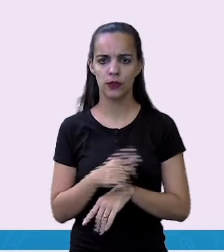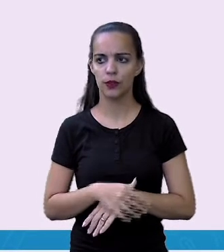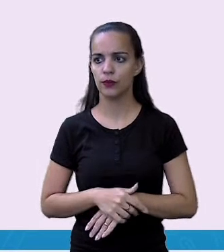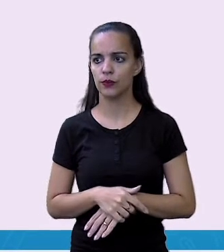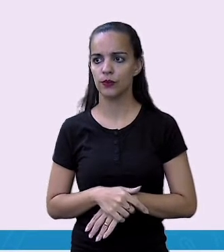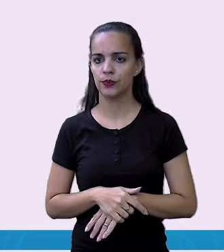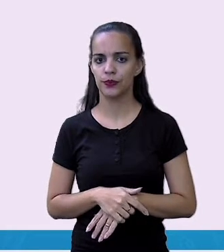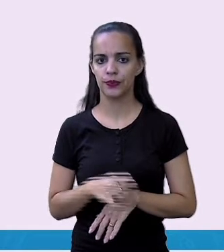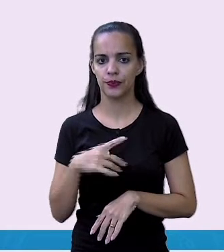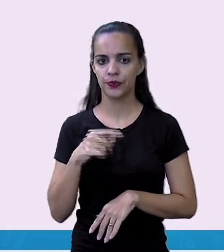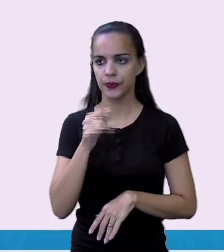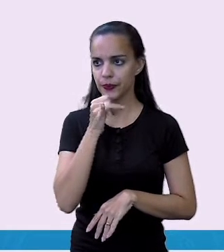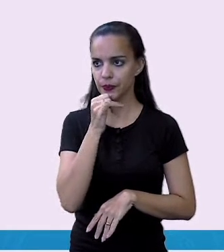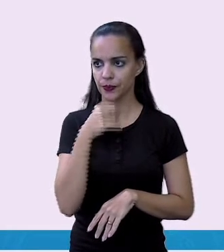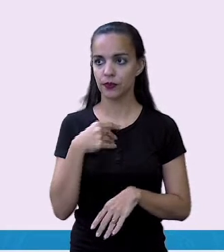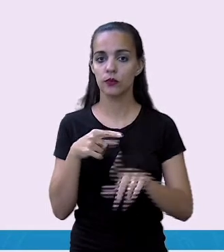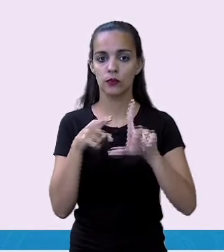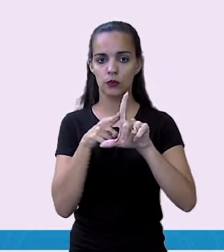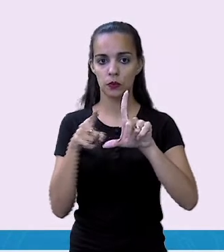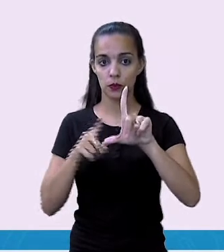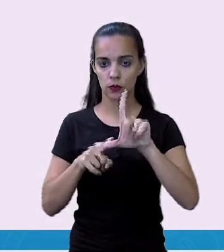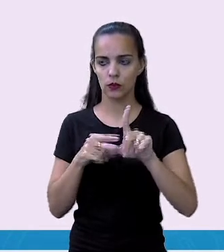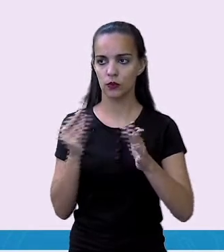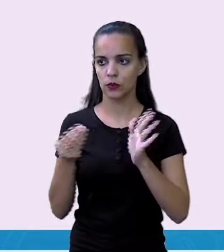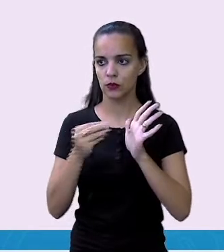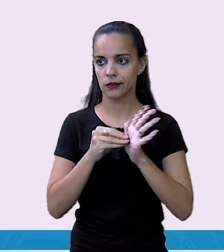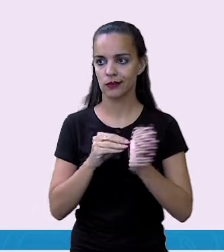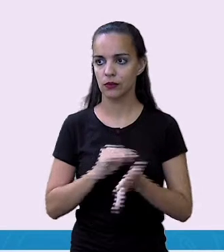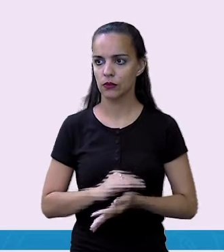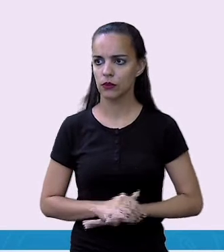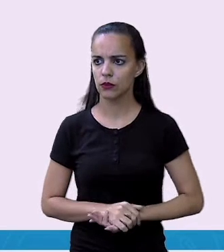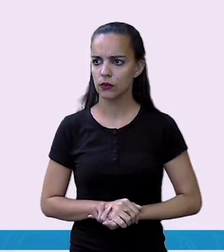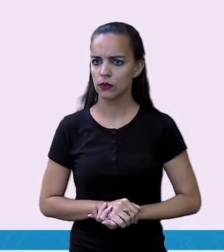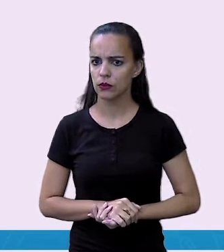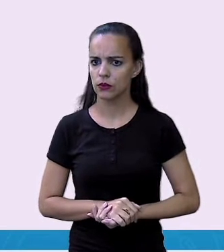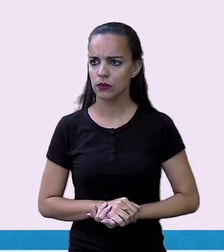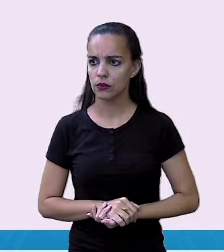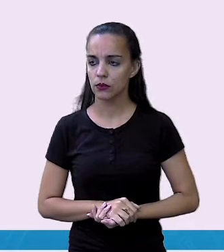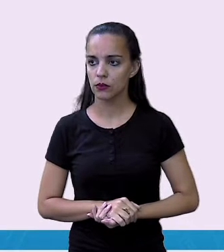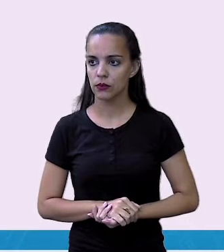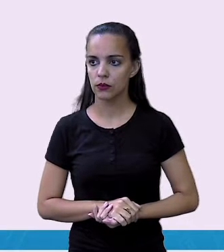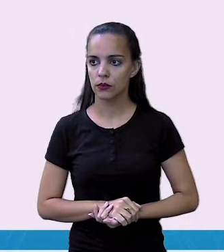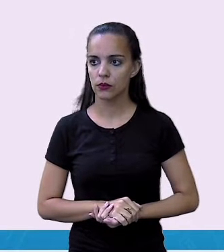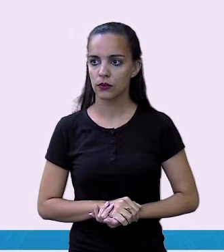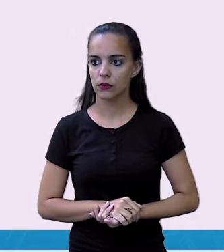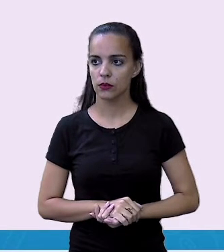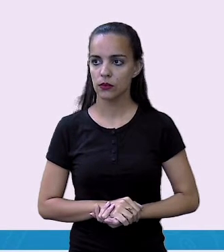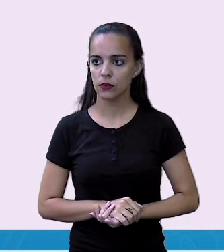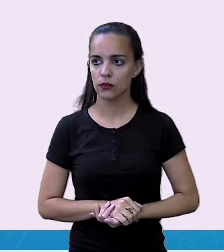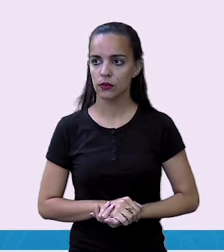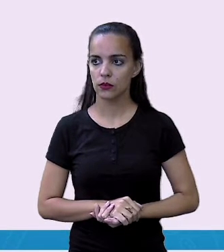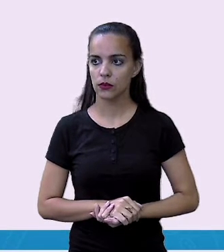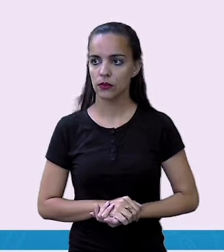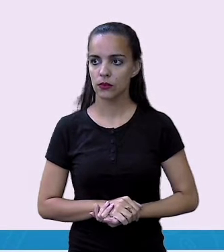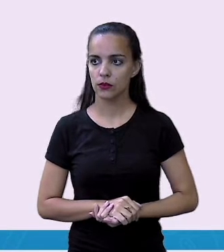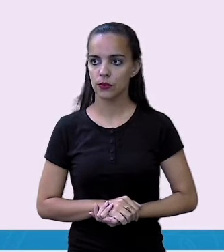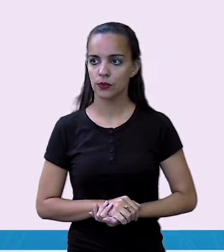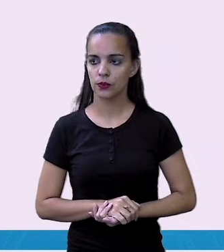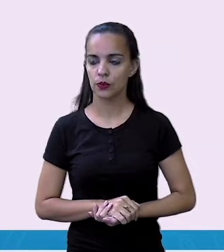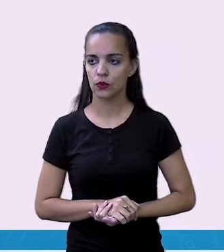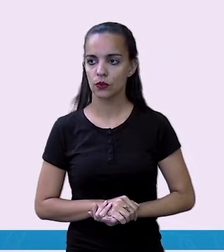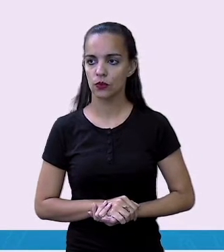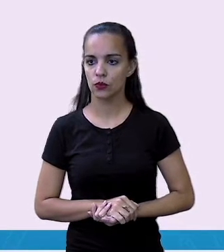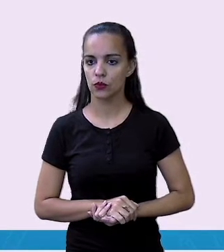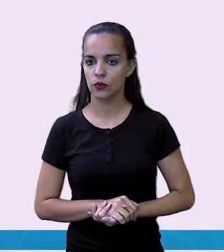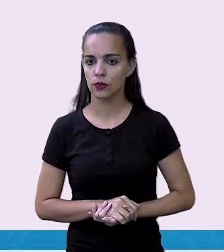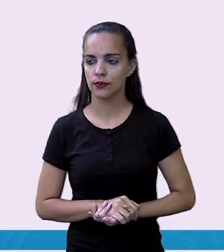deixa eu apagar, o ângulo 1, o ângulo 2 e meu ângulo comum.